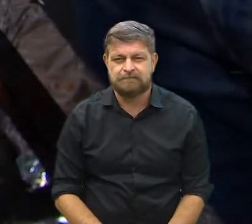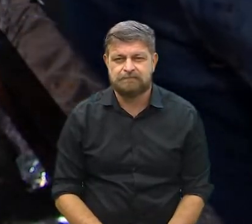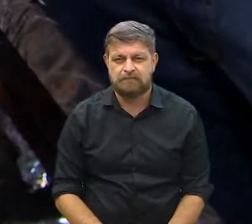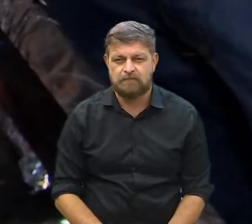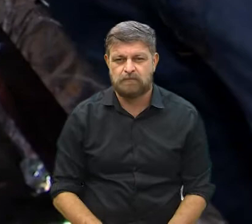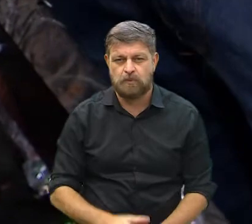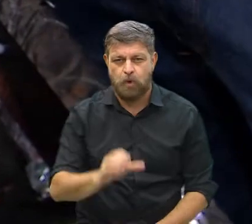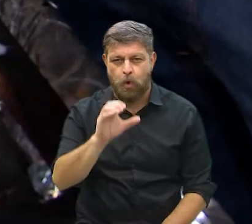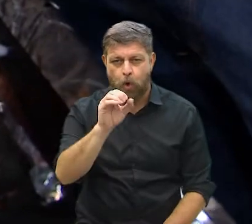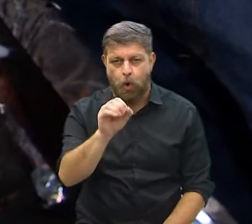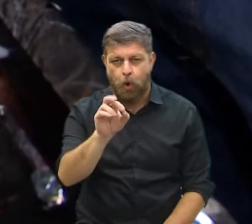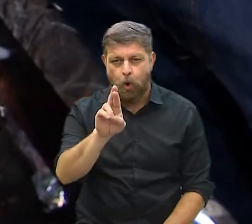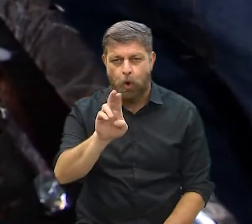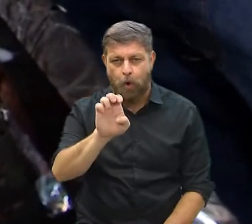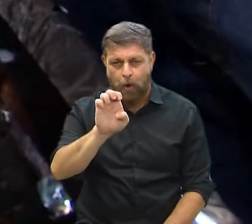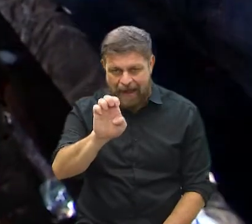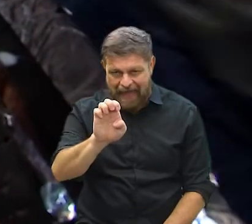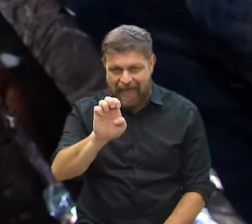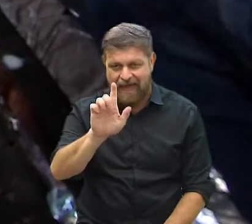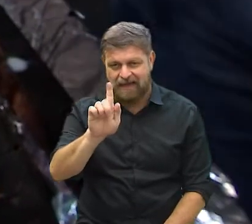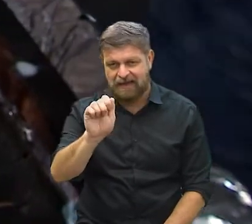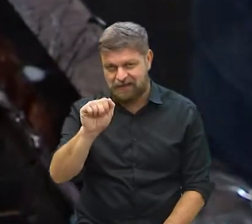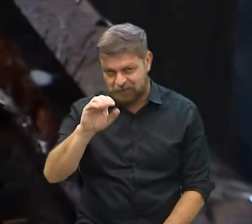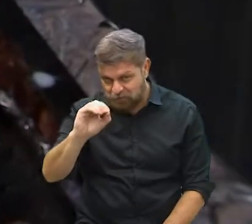o orégano